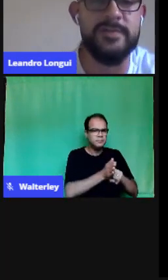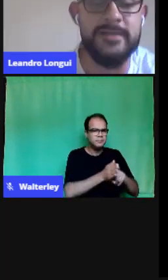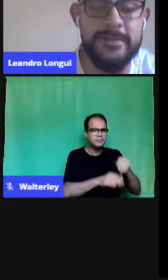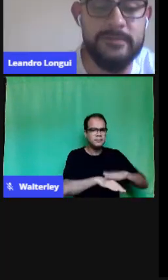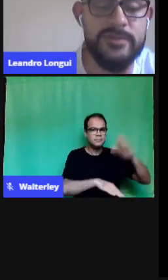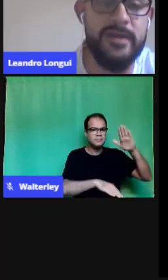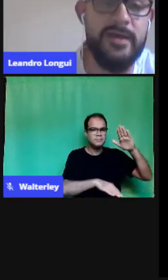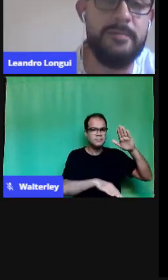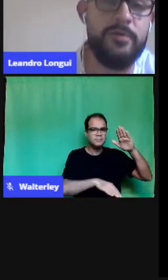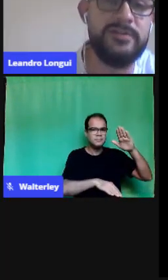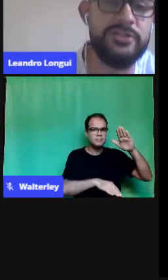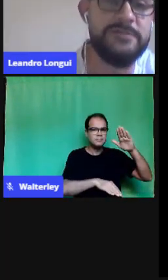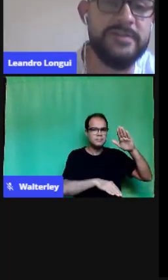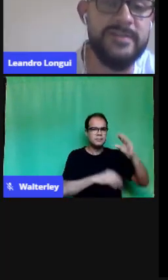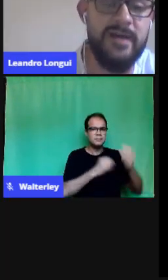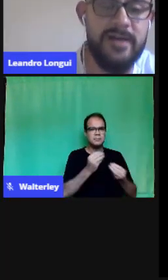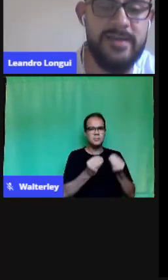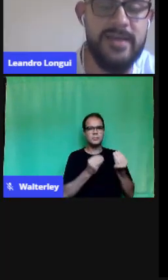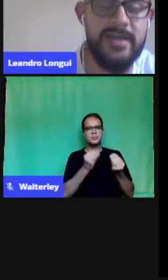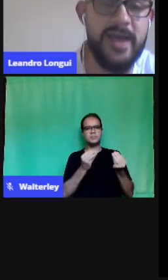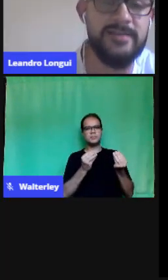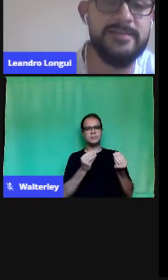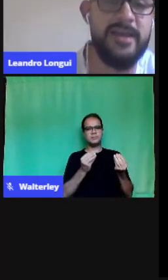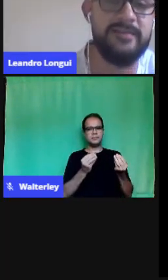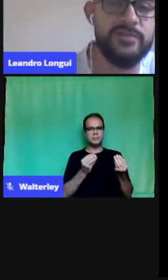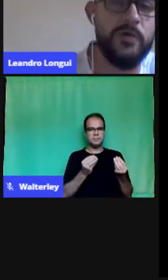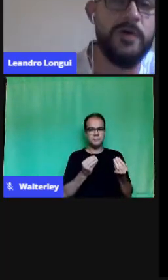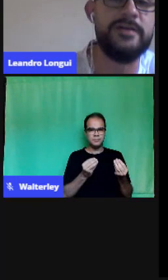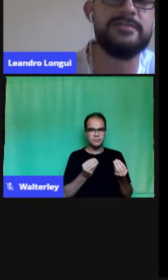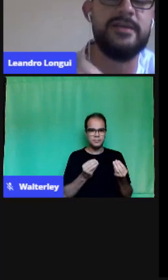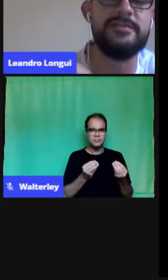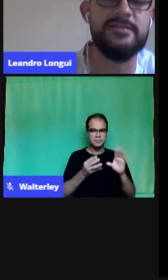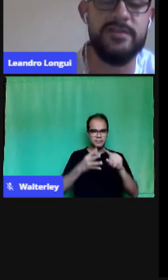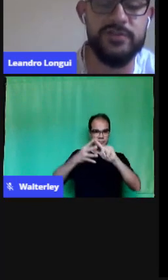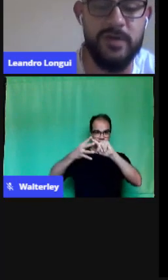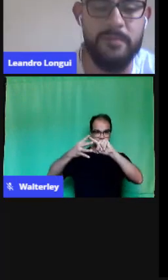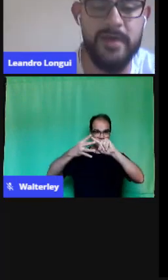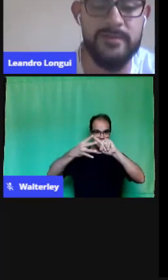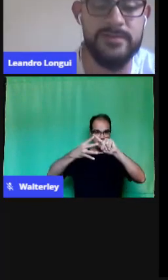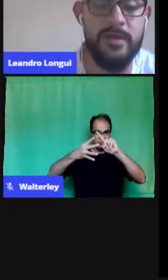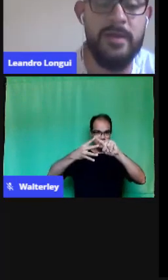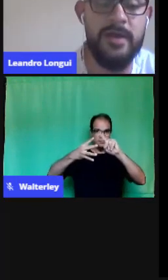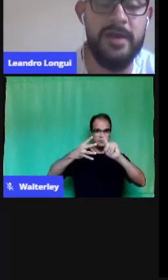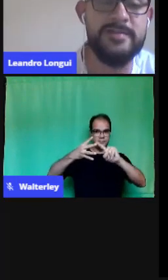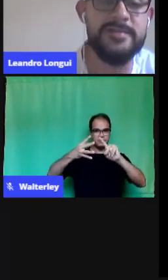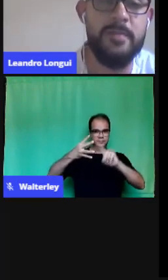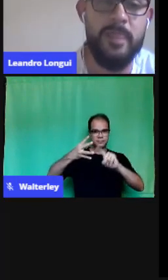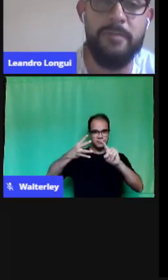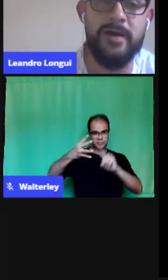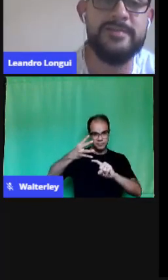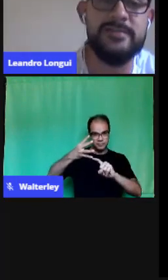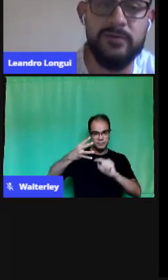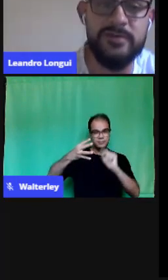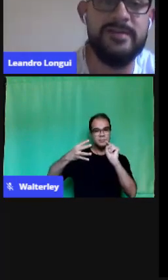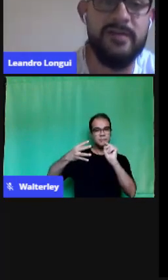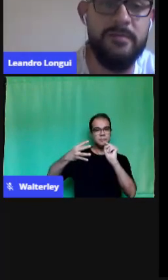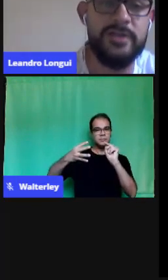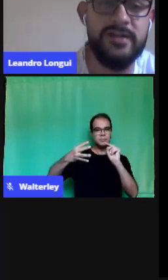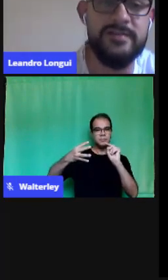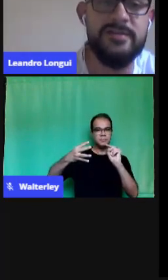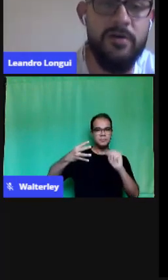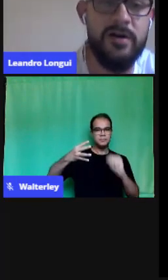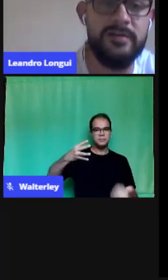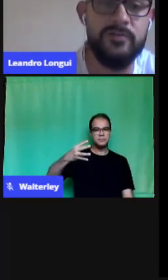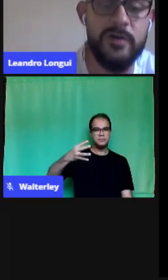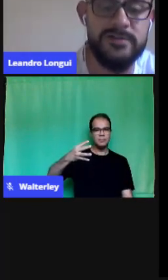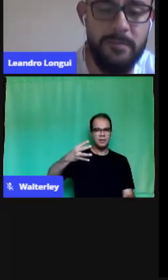Antes de prosseguirmos, é importante frisar que essas inquietações, esses questionamentos, eles aparecem não